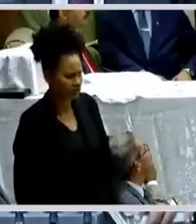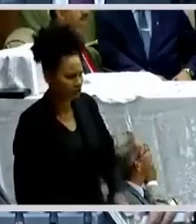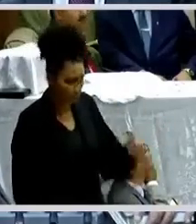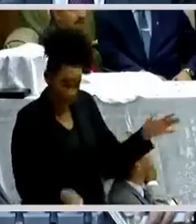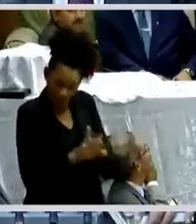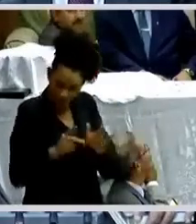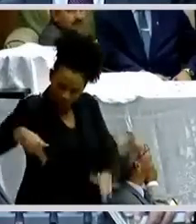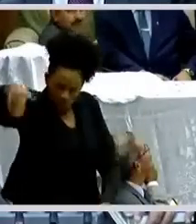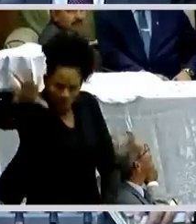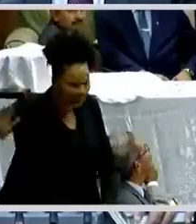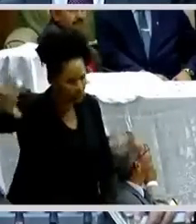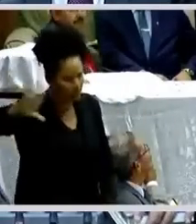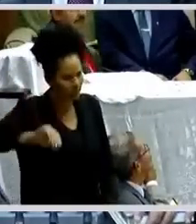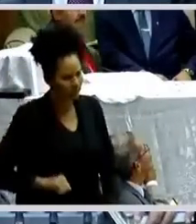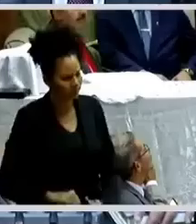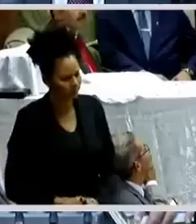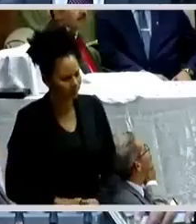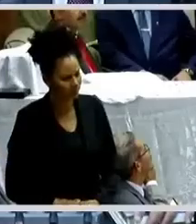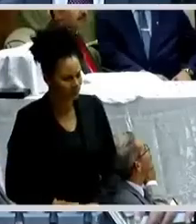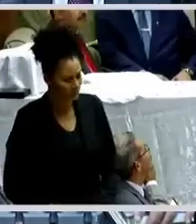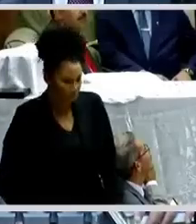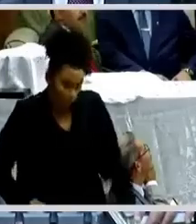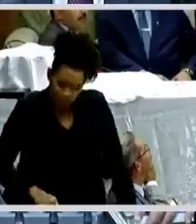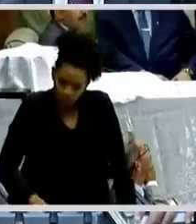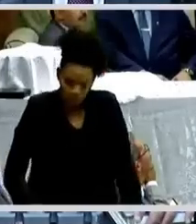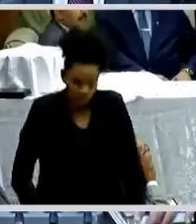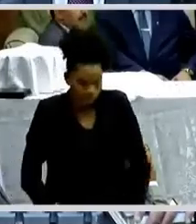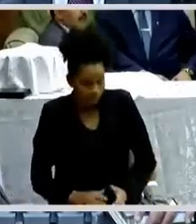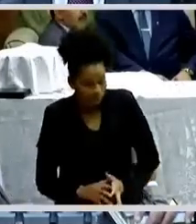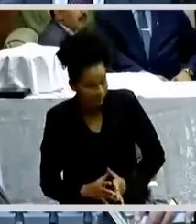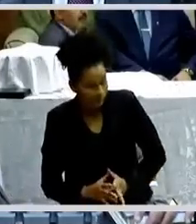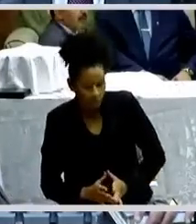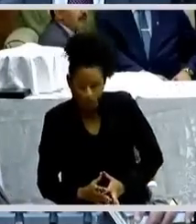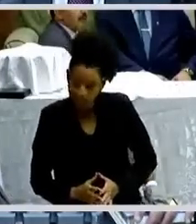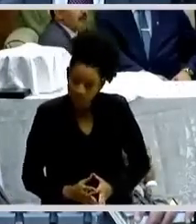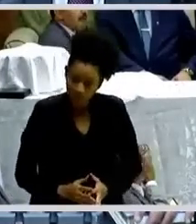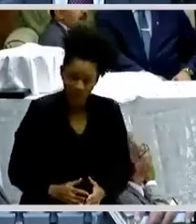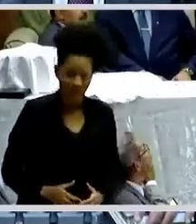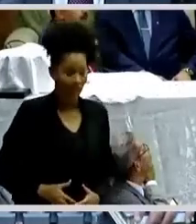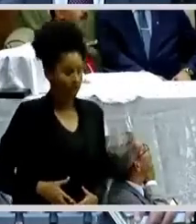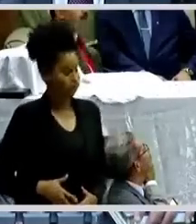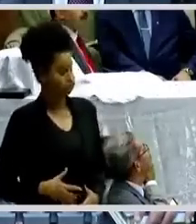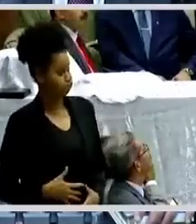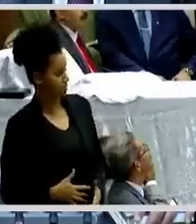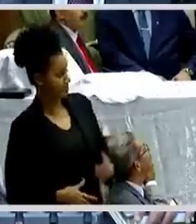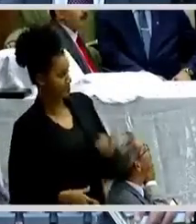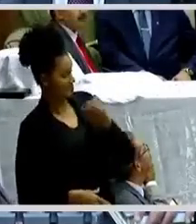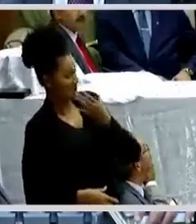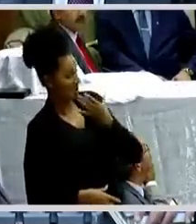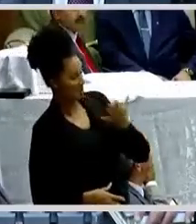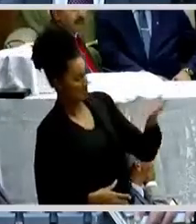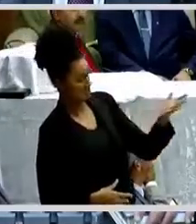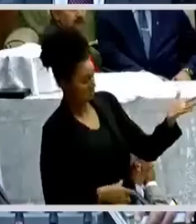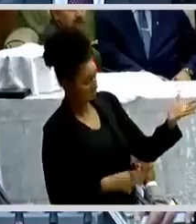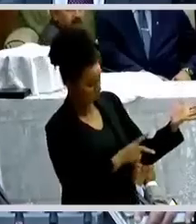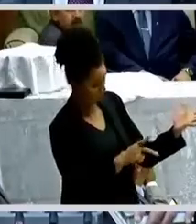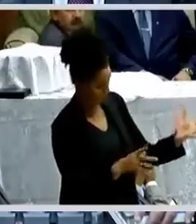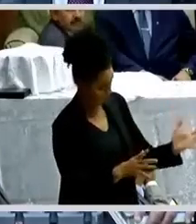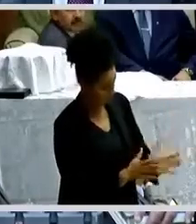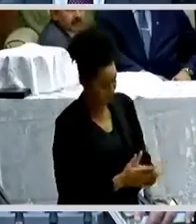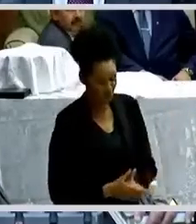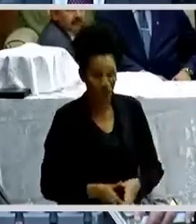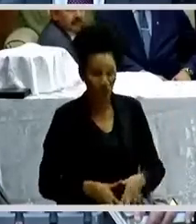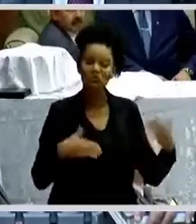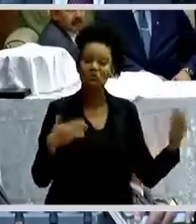norte. Aí os cabas chegavam cheios de asa. Bom mestre, qual é o